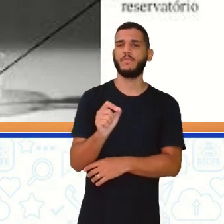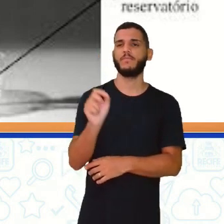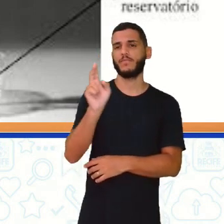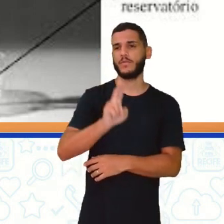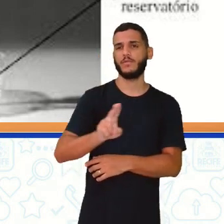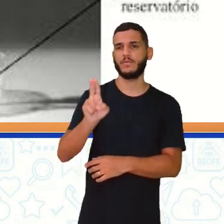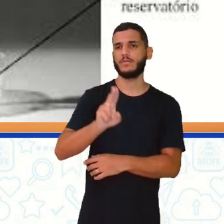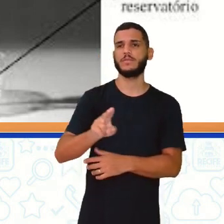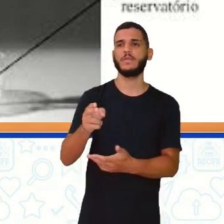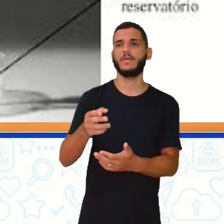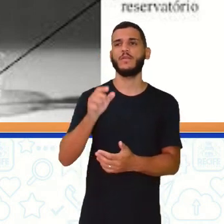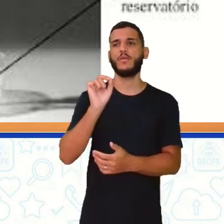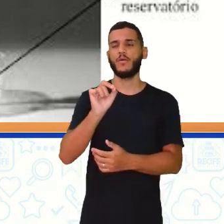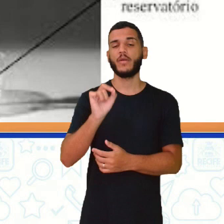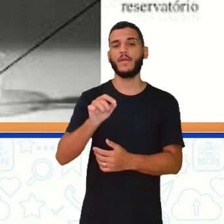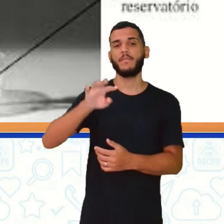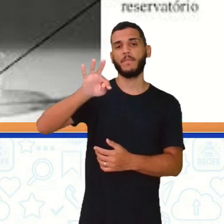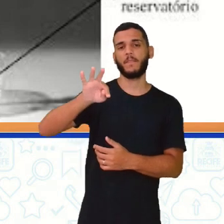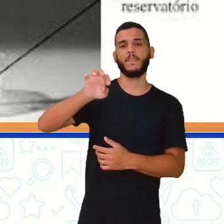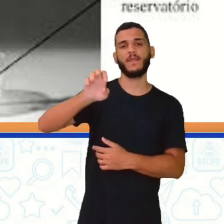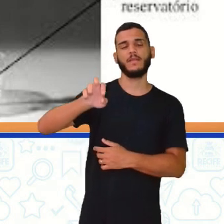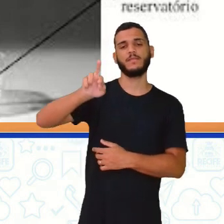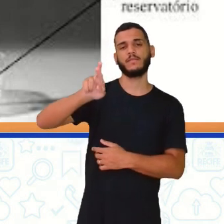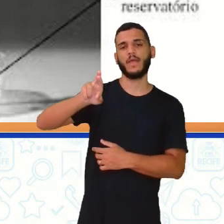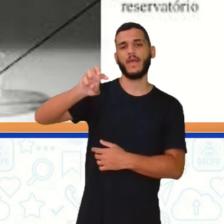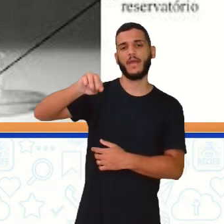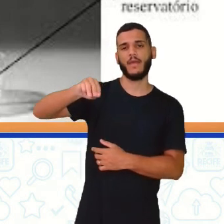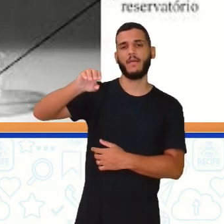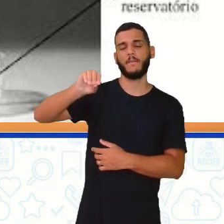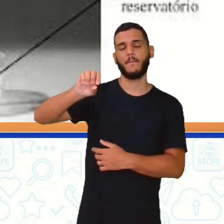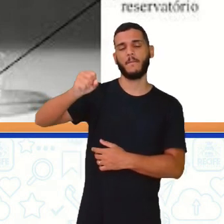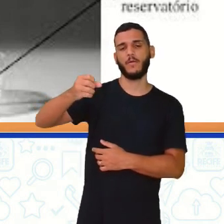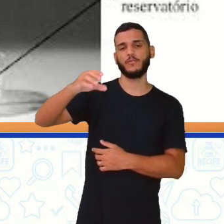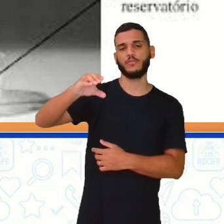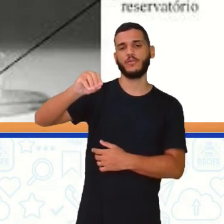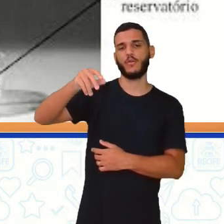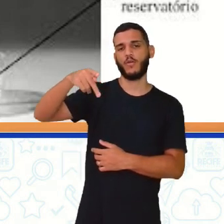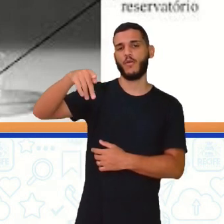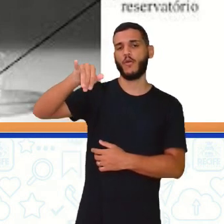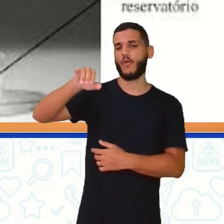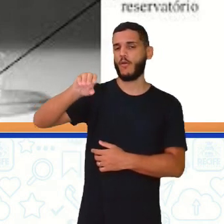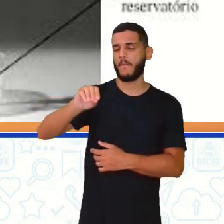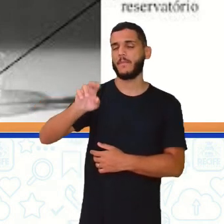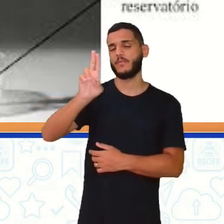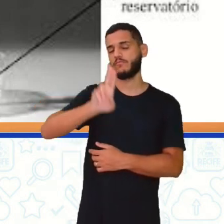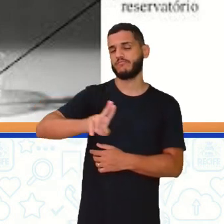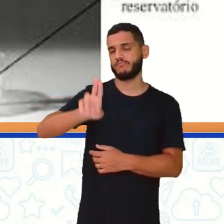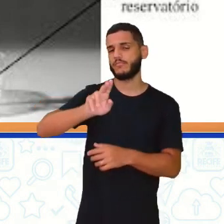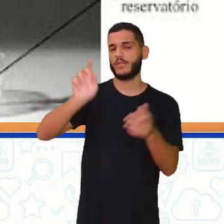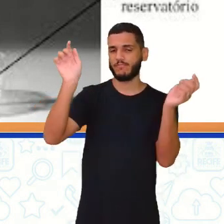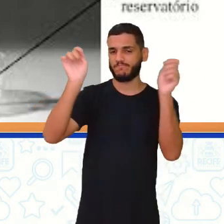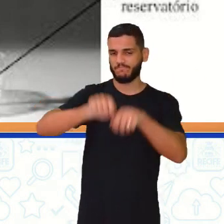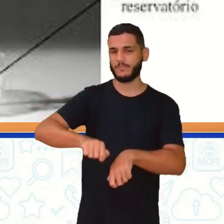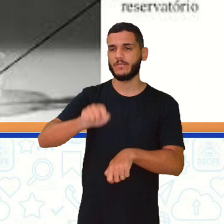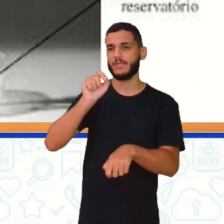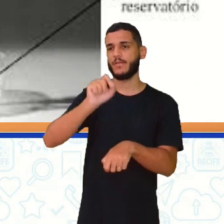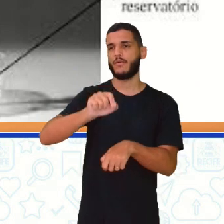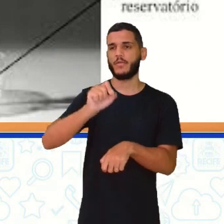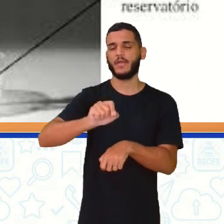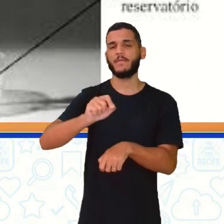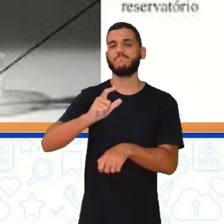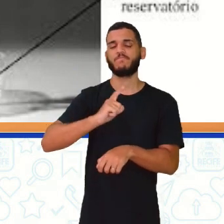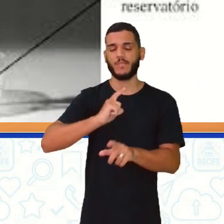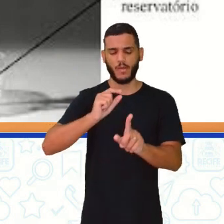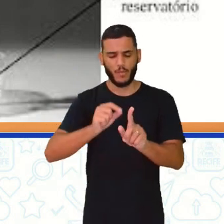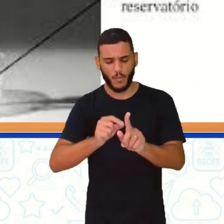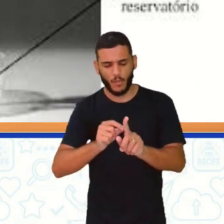termoscópio, esse instrumento, né, muito simples, muito rudimentar ainda, mas ele mostrava que era possível, né,